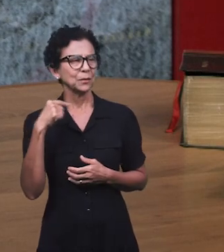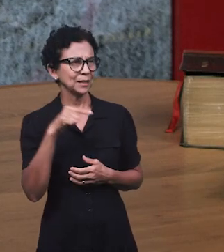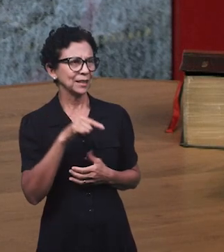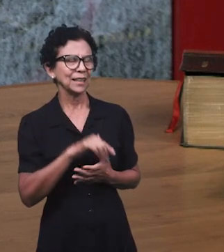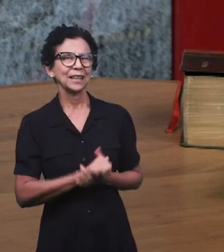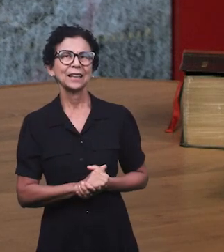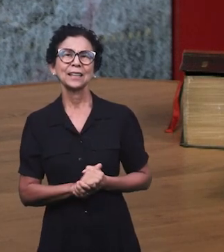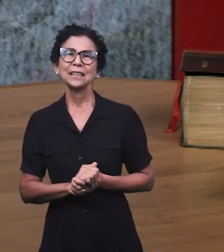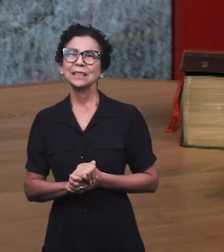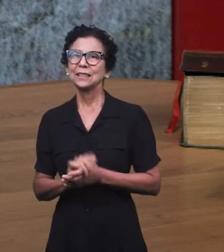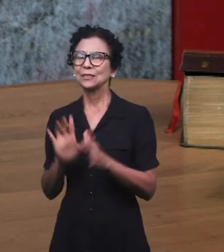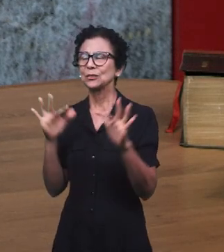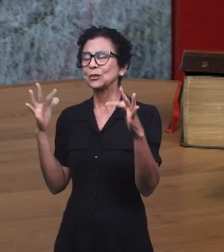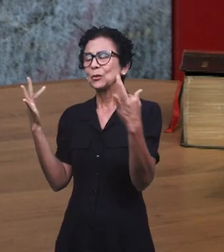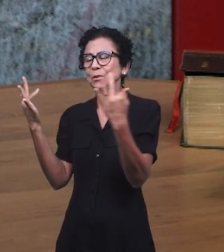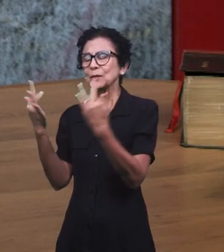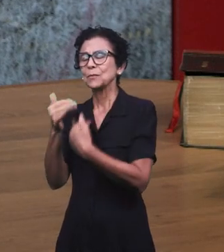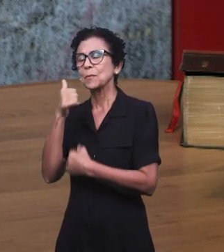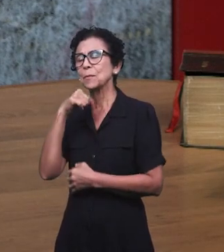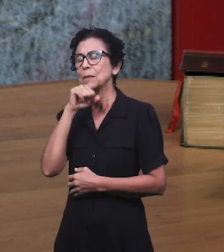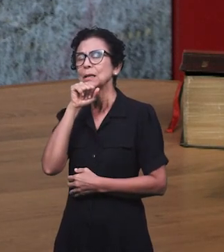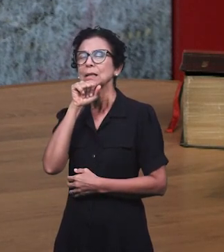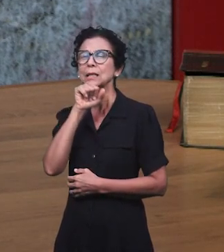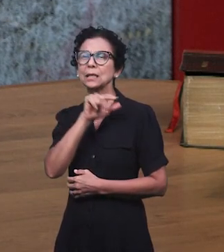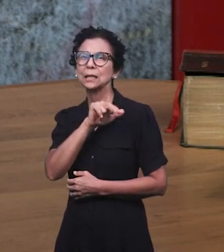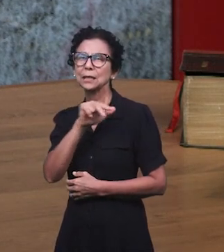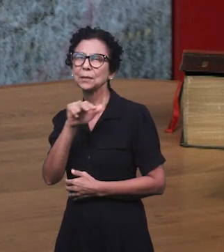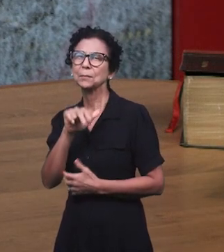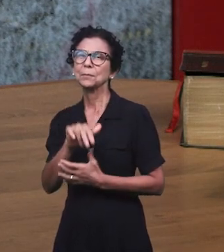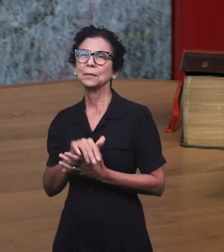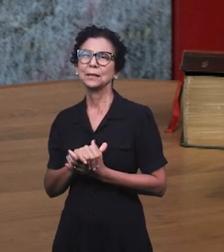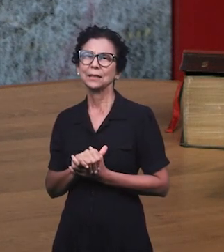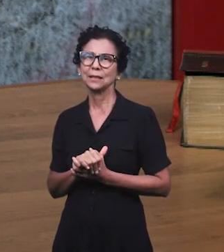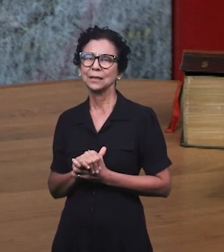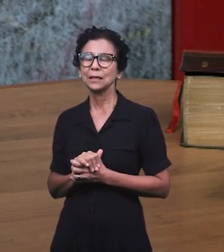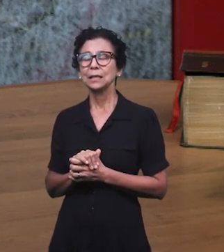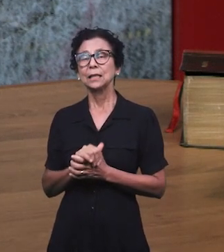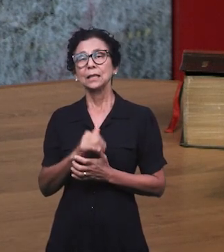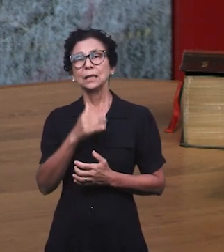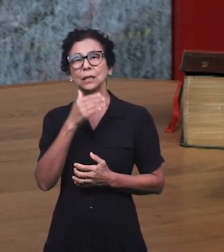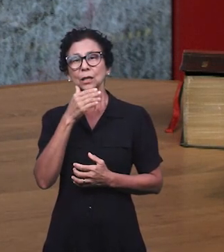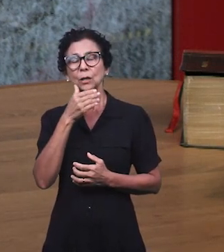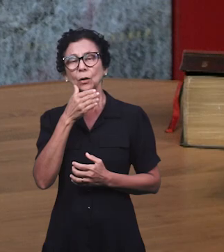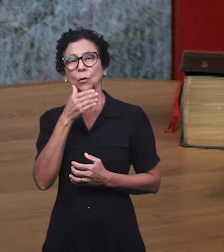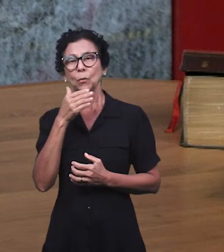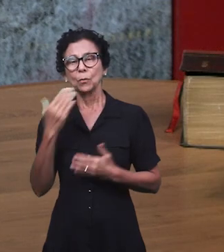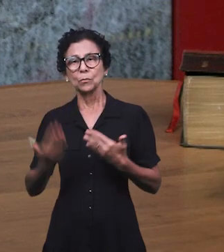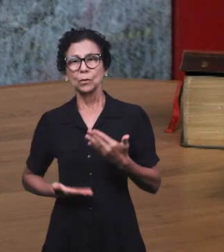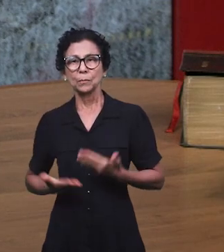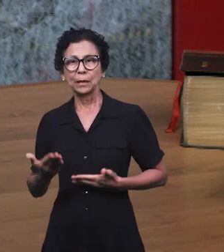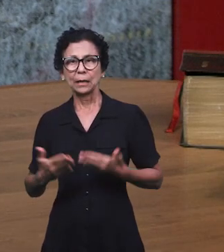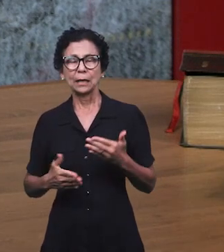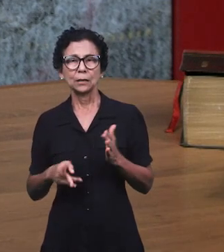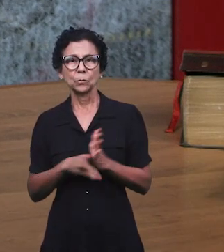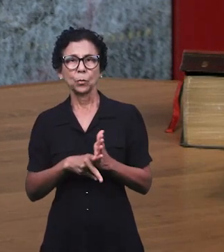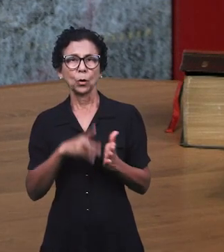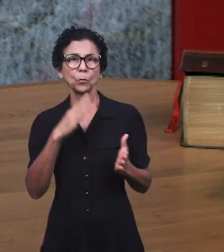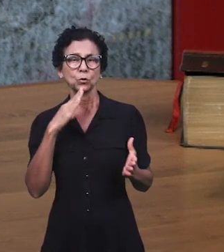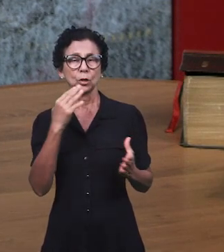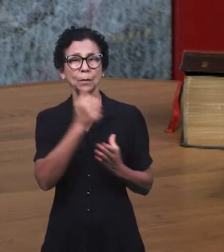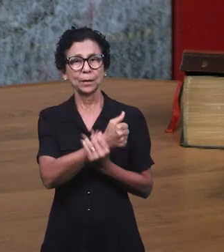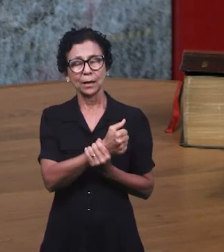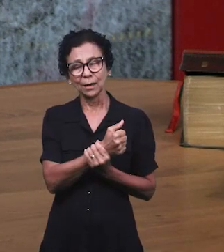irmã, e a sua ama, e ao servo de Abraão e a seus varões. E abençoaram a Rebeca